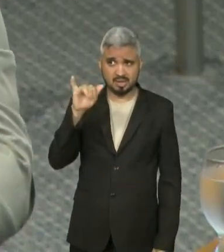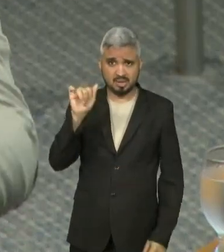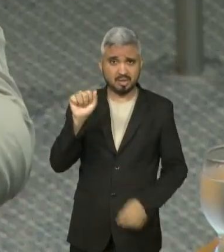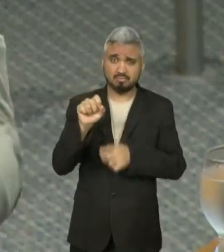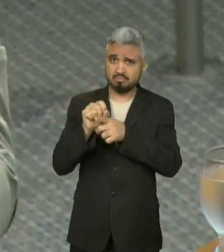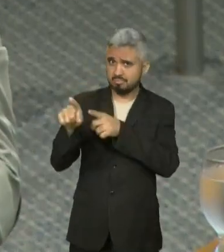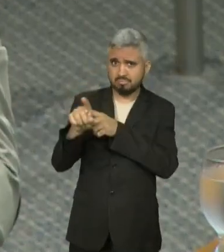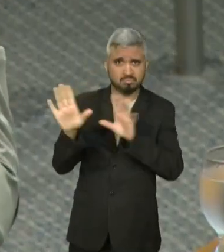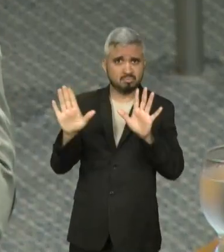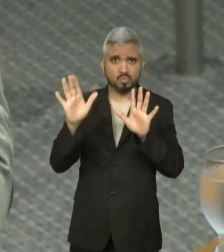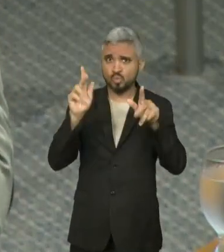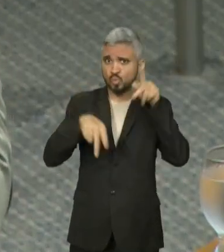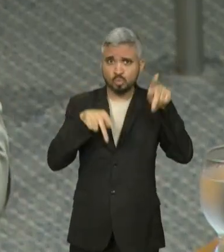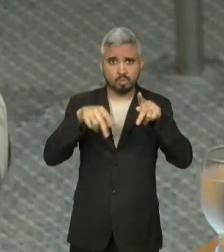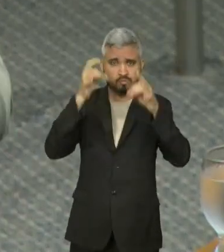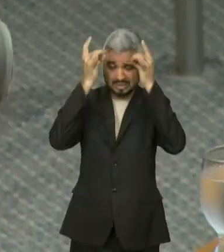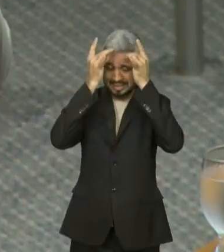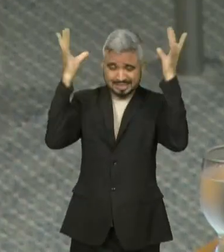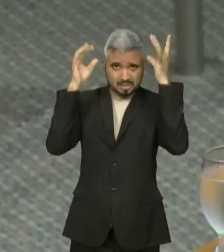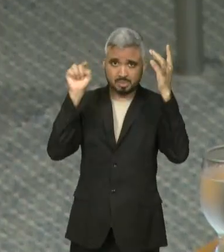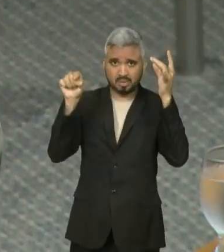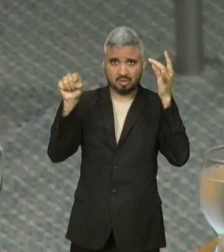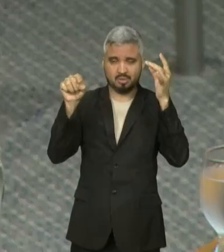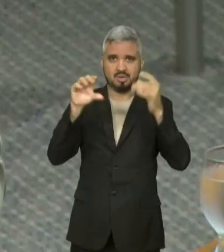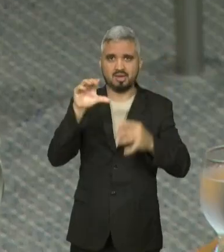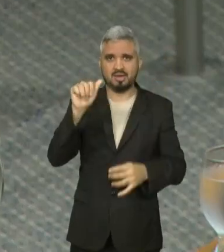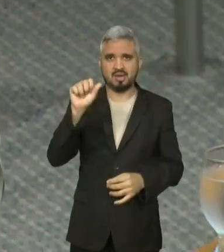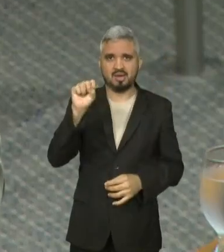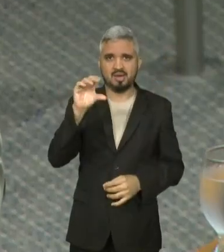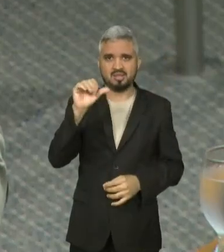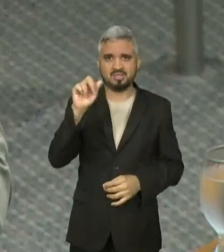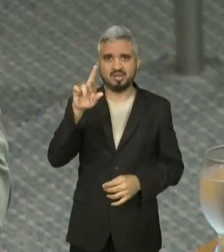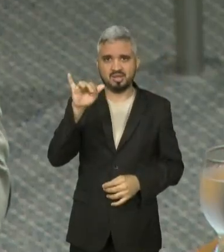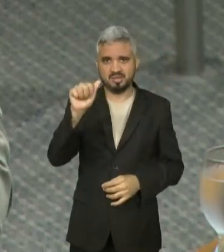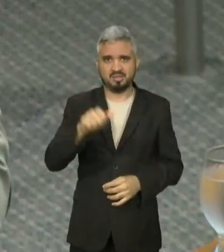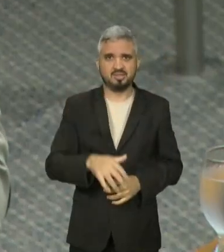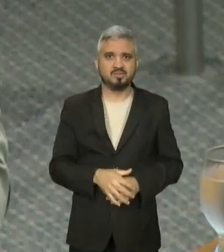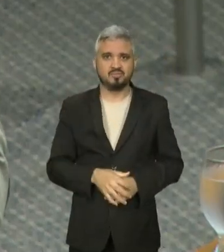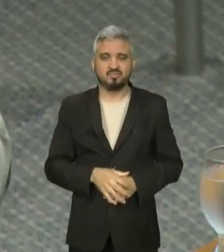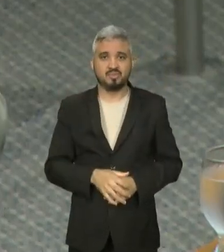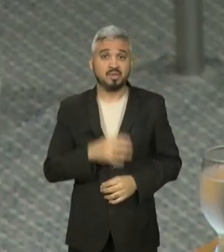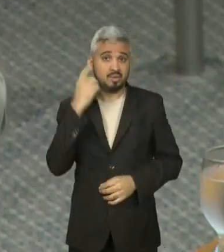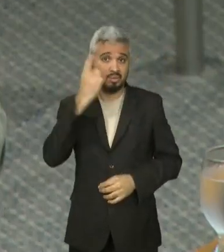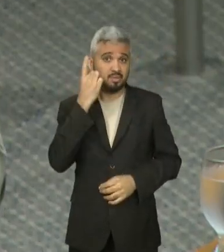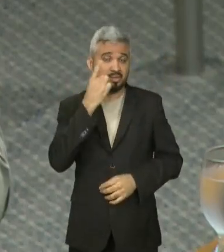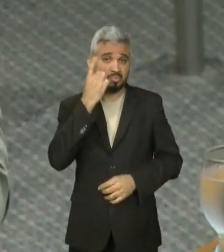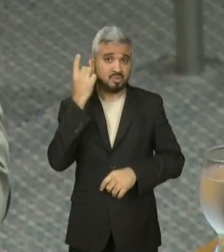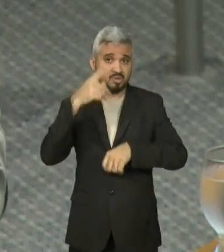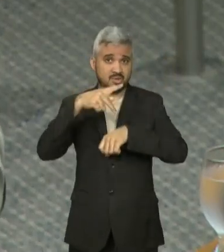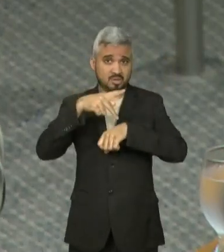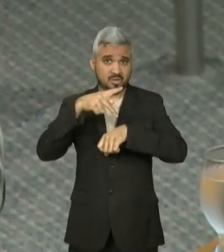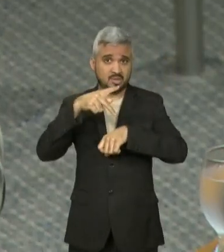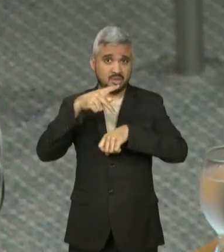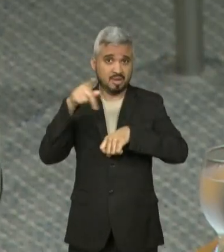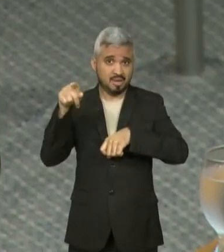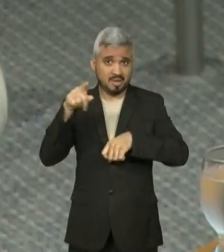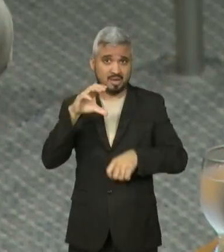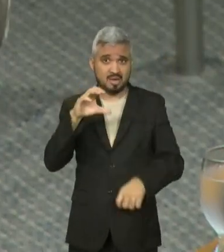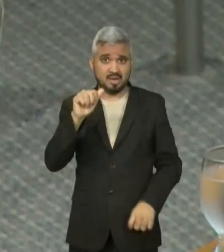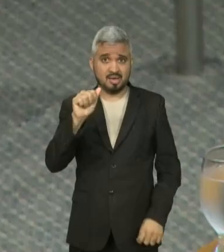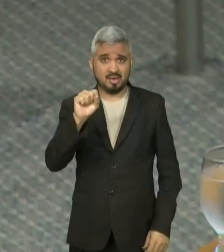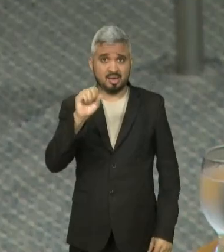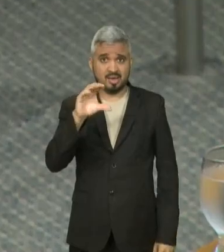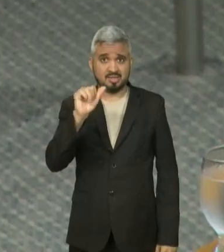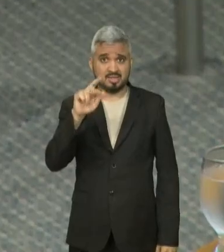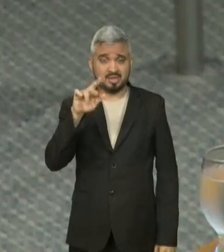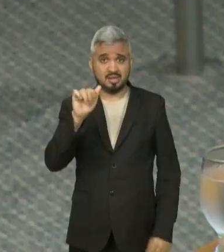é como ele disse, ah, esqueceu de botar asfalto. Deputado Cascaria comprou uma mansão em Pedreiras por 2 milhões e meio de reais para ir morar lá em Pedreiras,